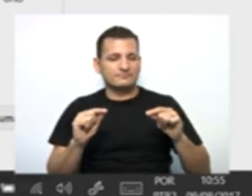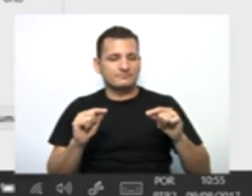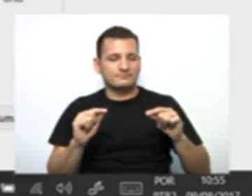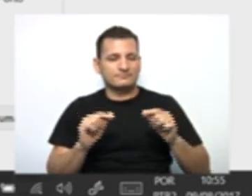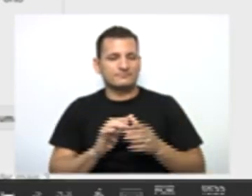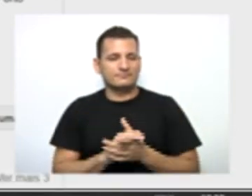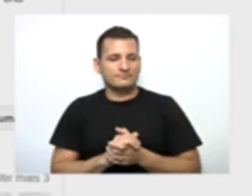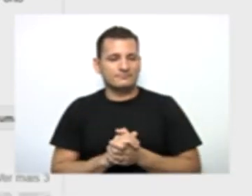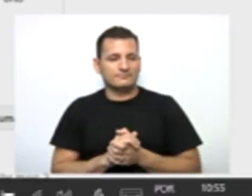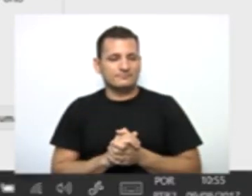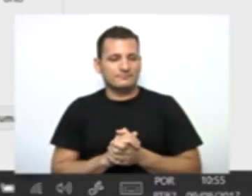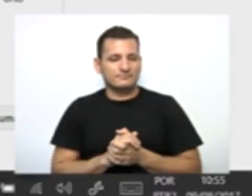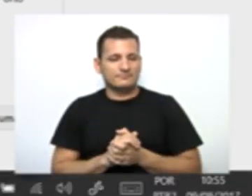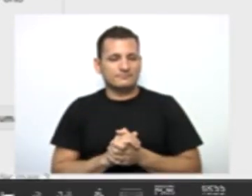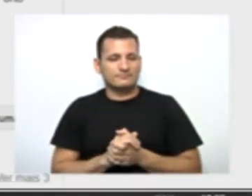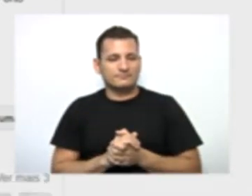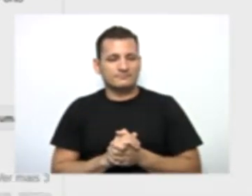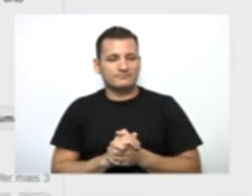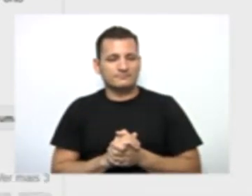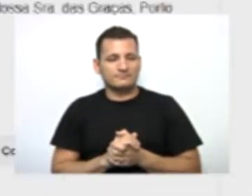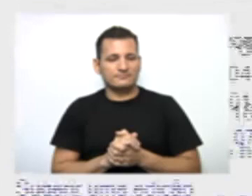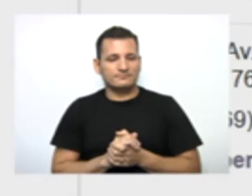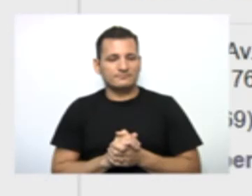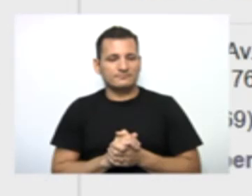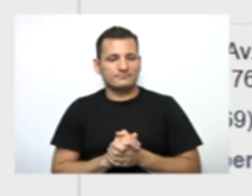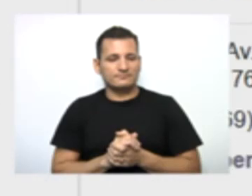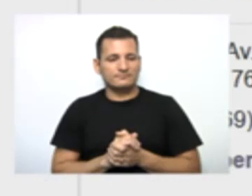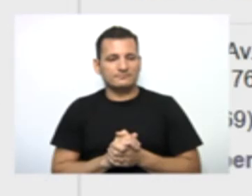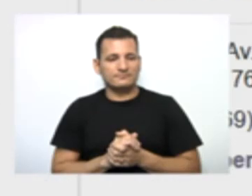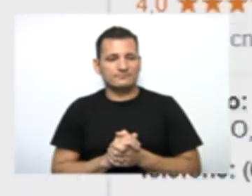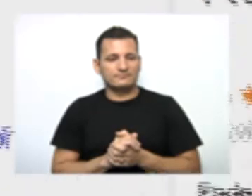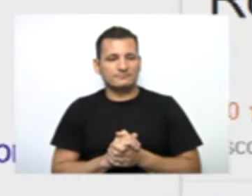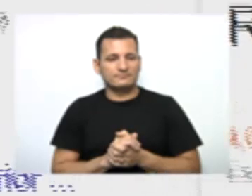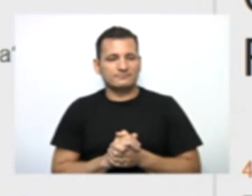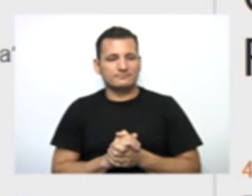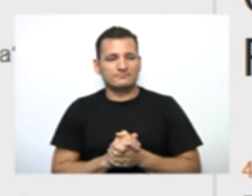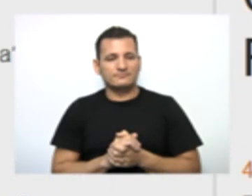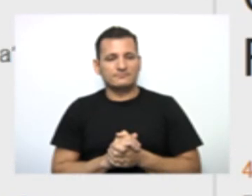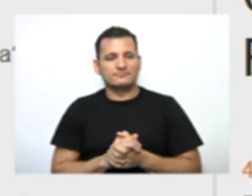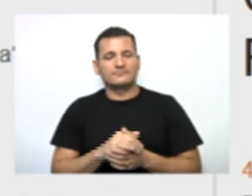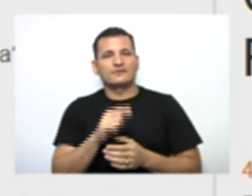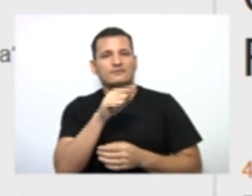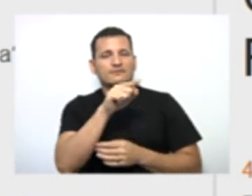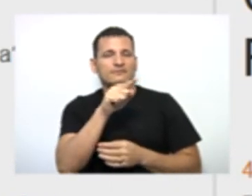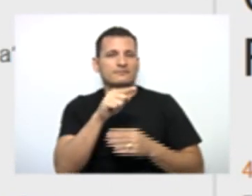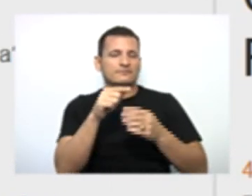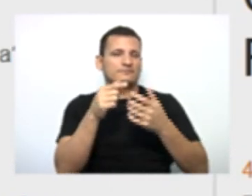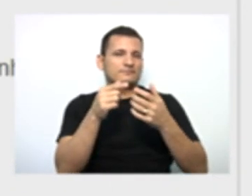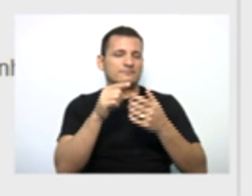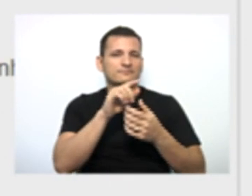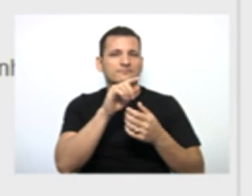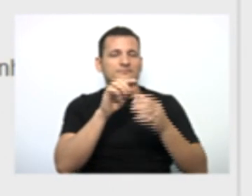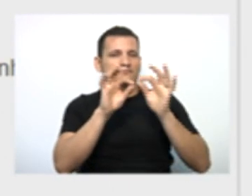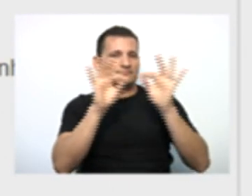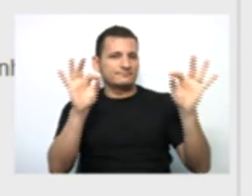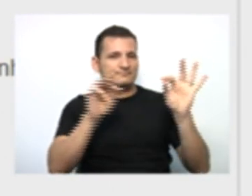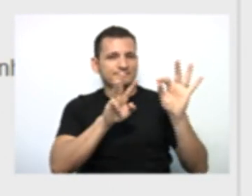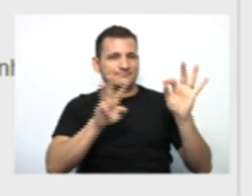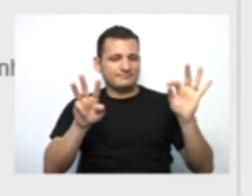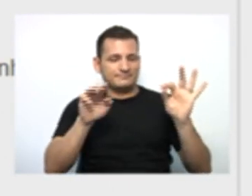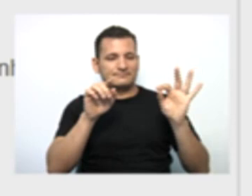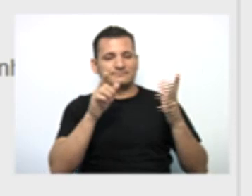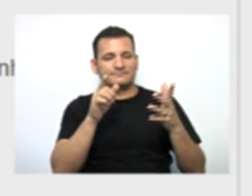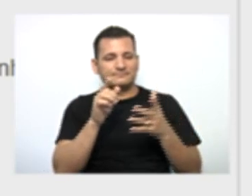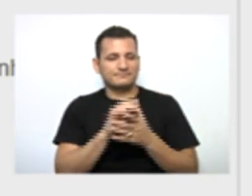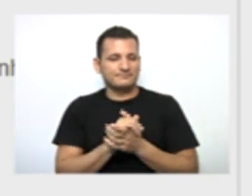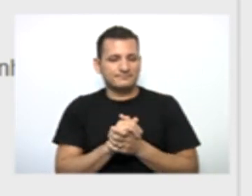fique melhor visualizar para vocês. Então, esse site aqui, esses links,